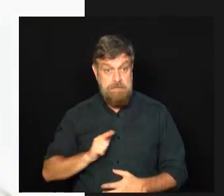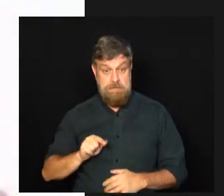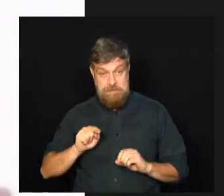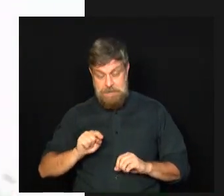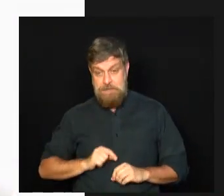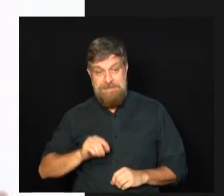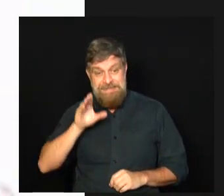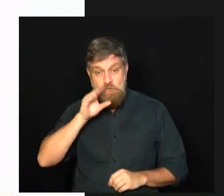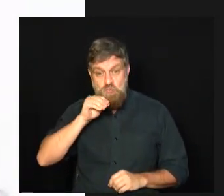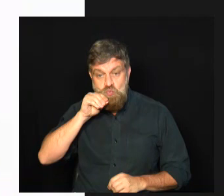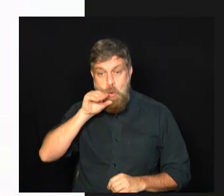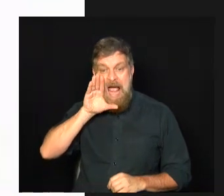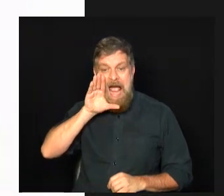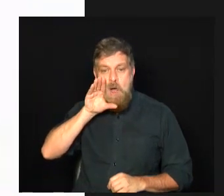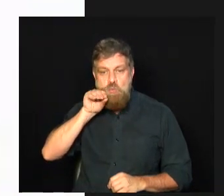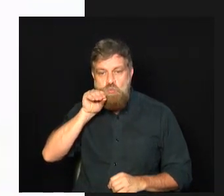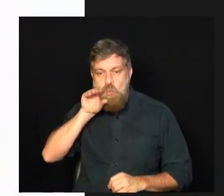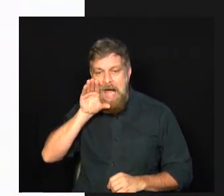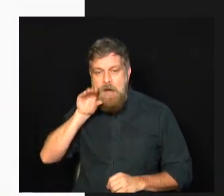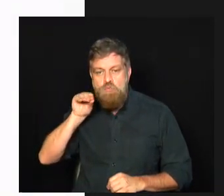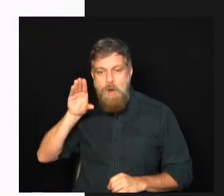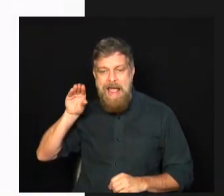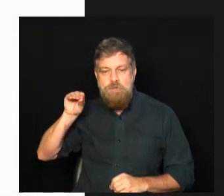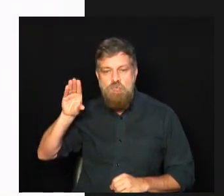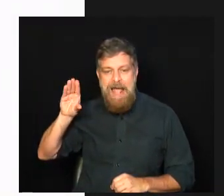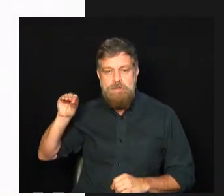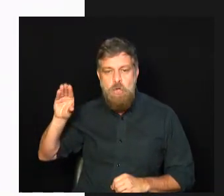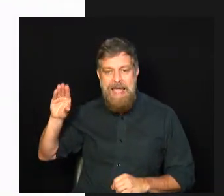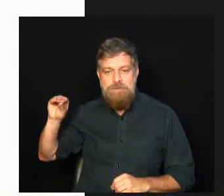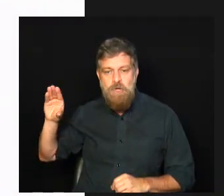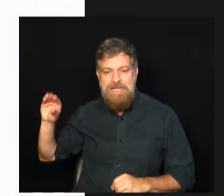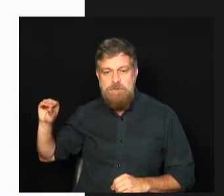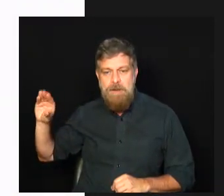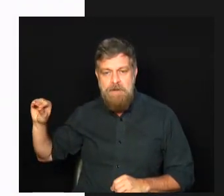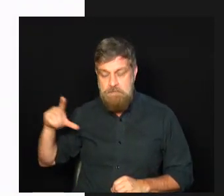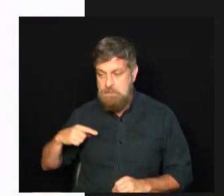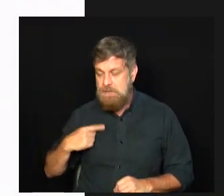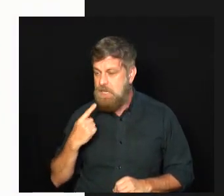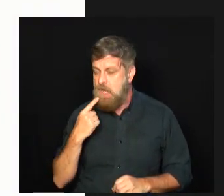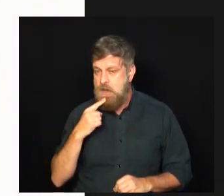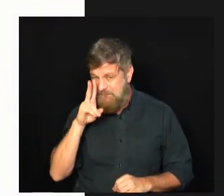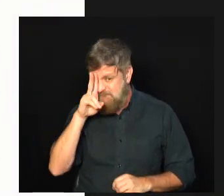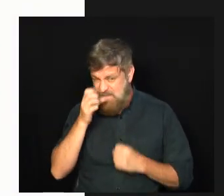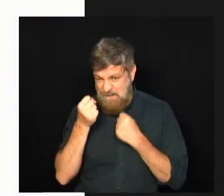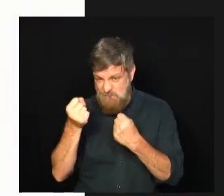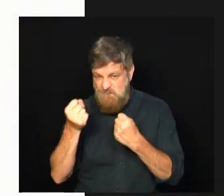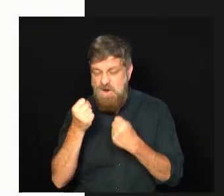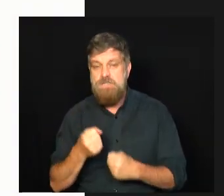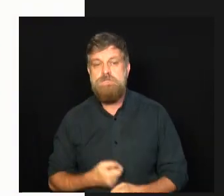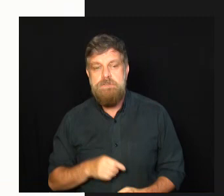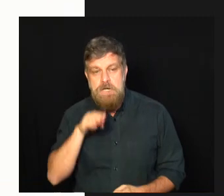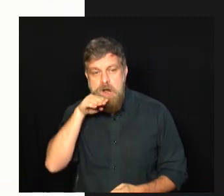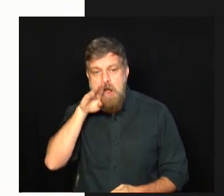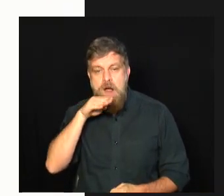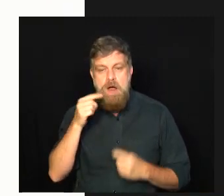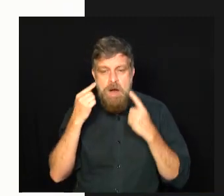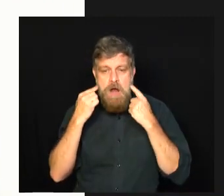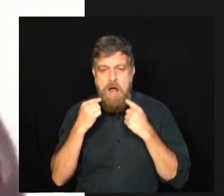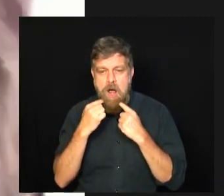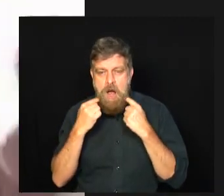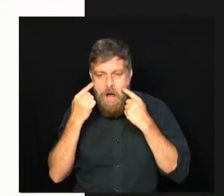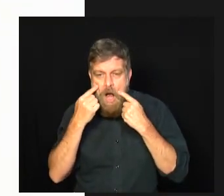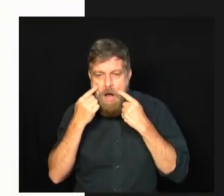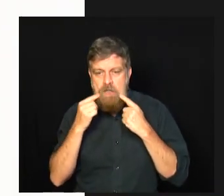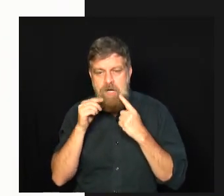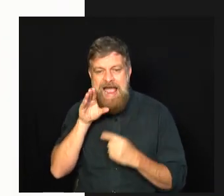que mexer a boca e vai fortalecendo a musculatura, esta musculatura, para